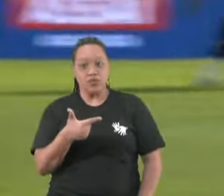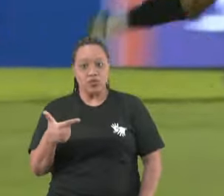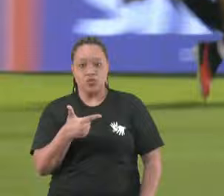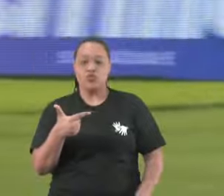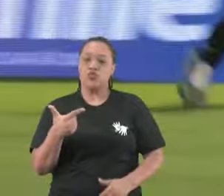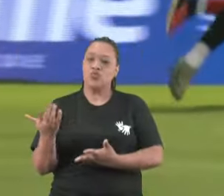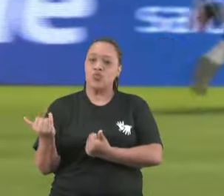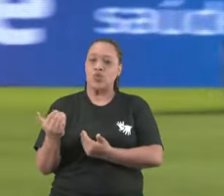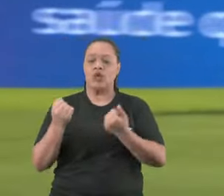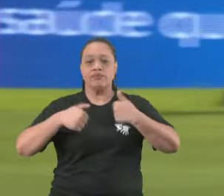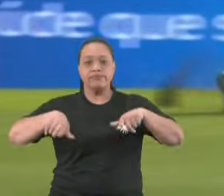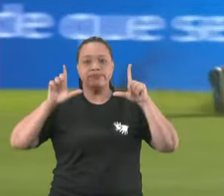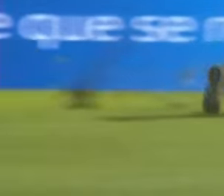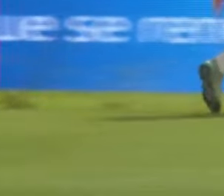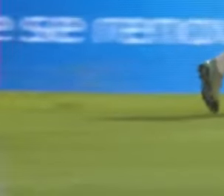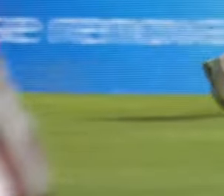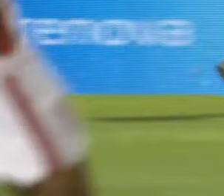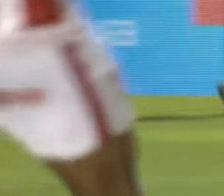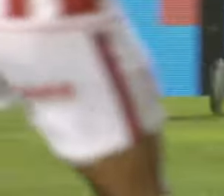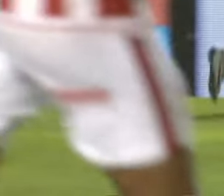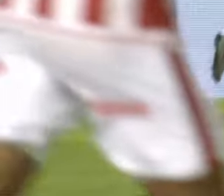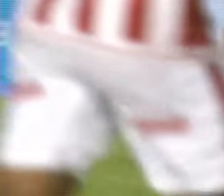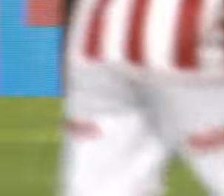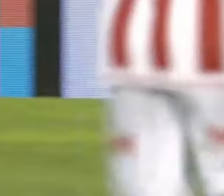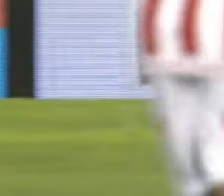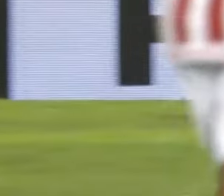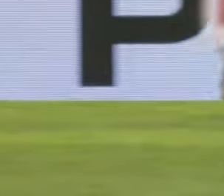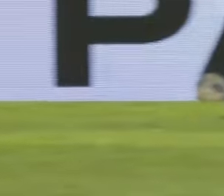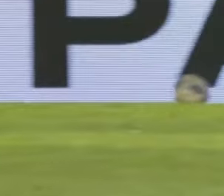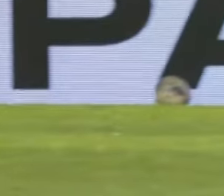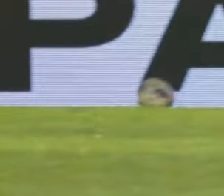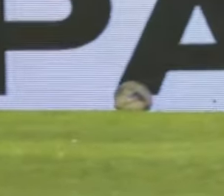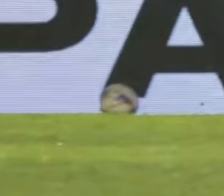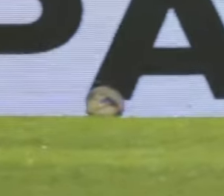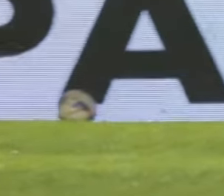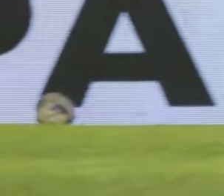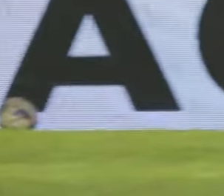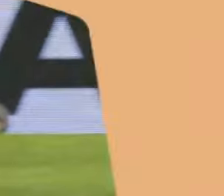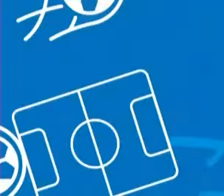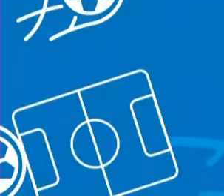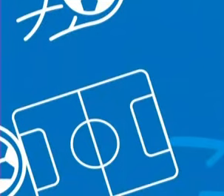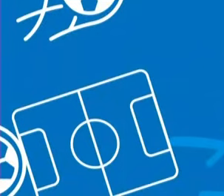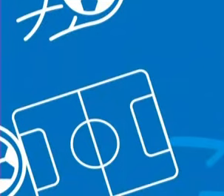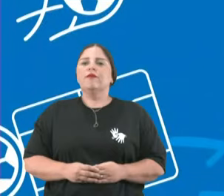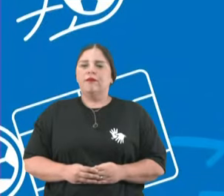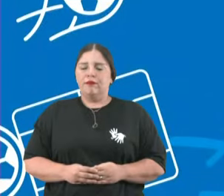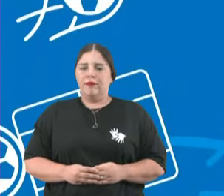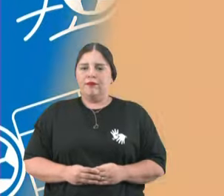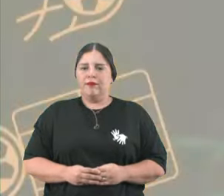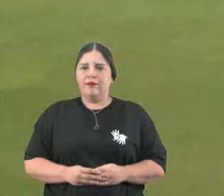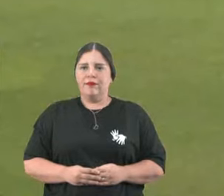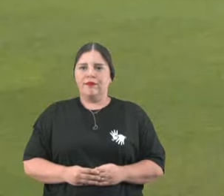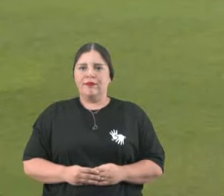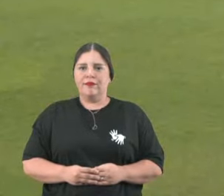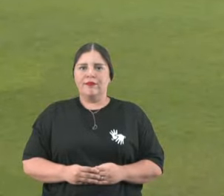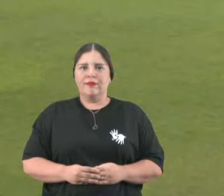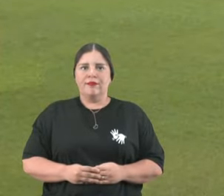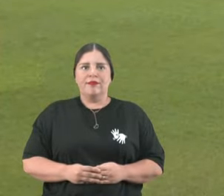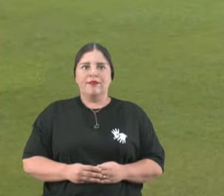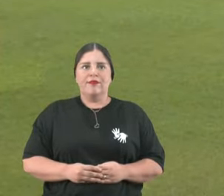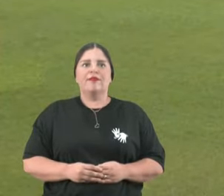que se destacou, inclusive, vestindo a camisa do Asa. Fez toda a sua carreira, como a gente já vem passando durante as nossas